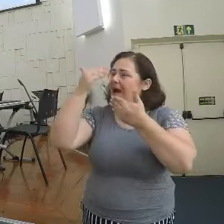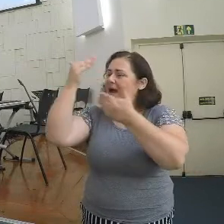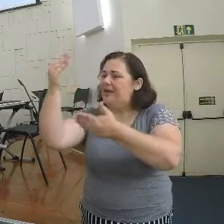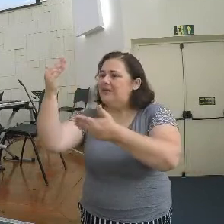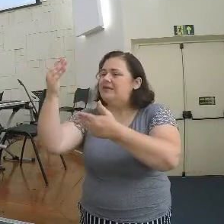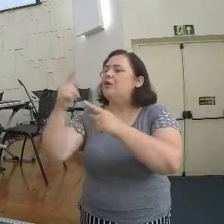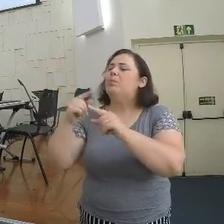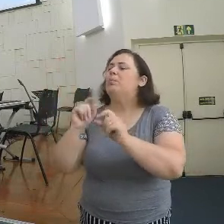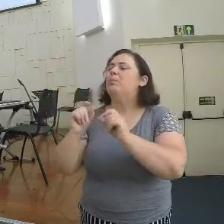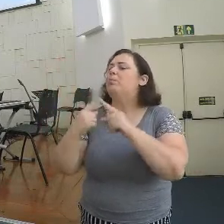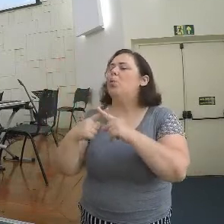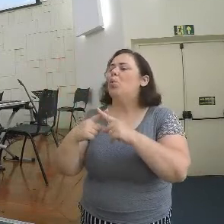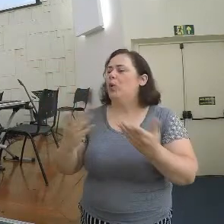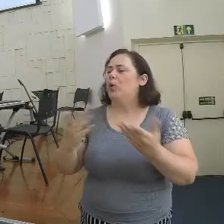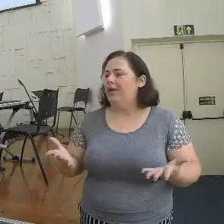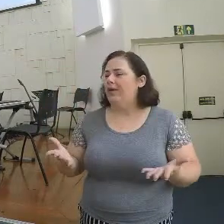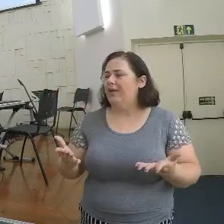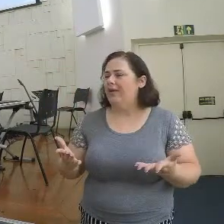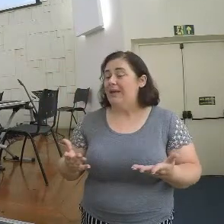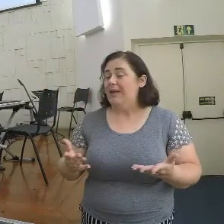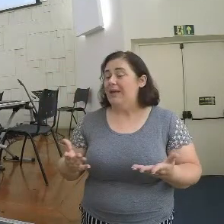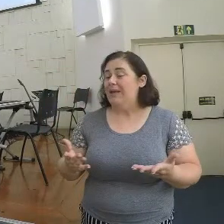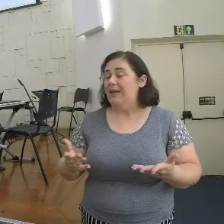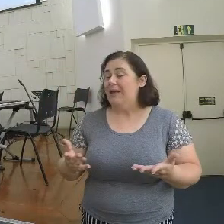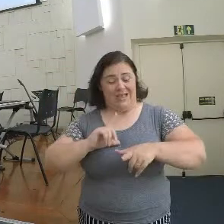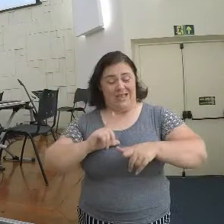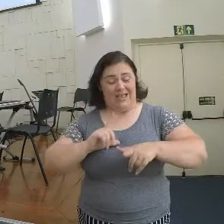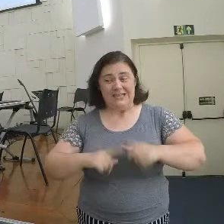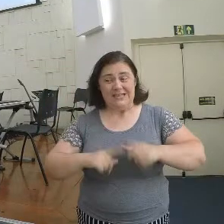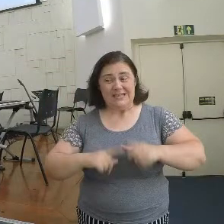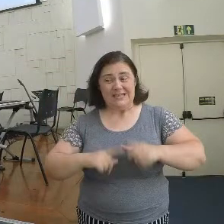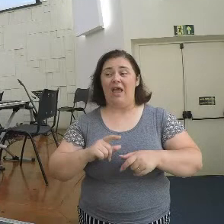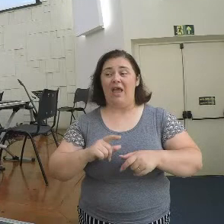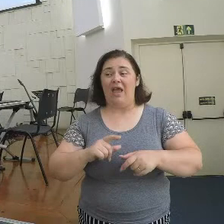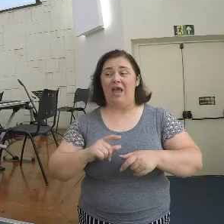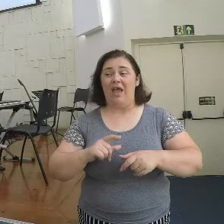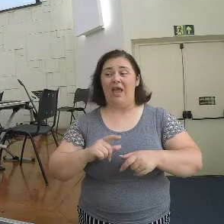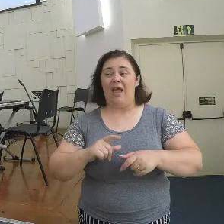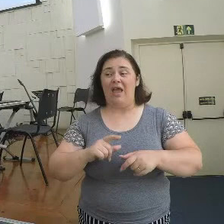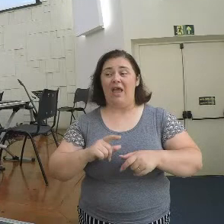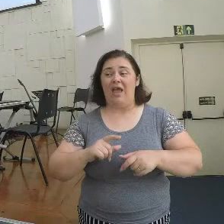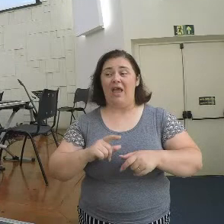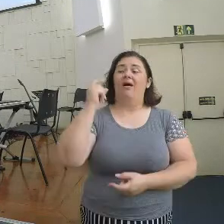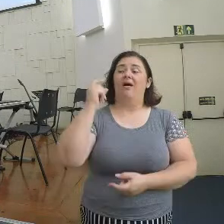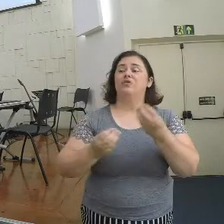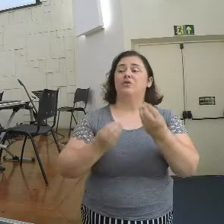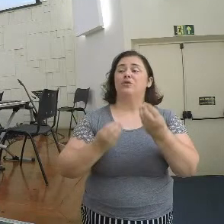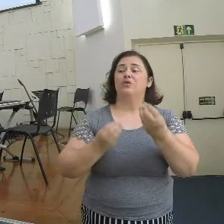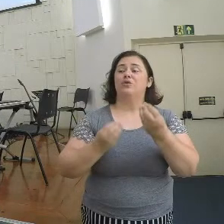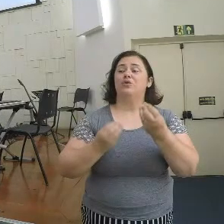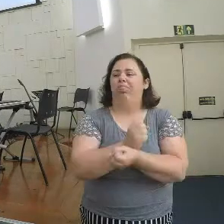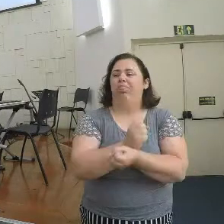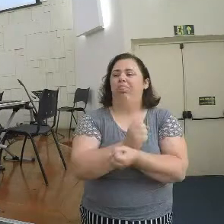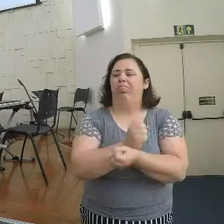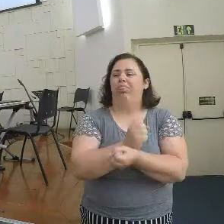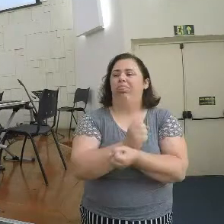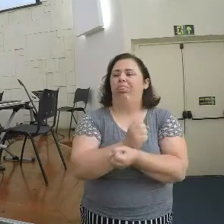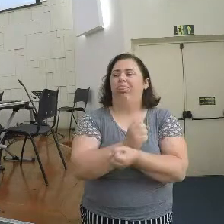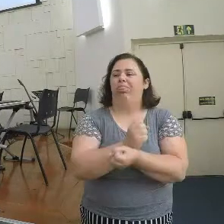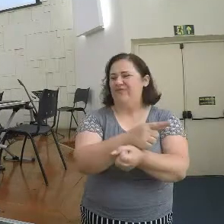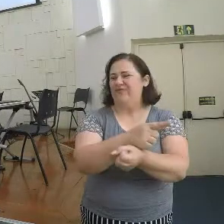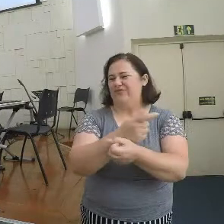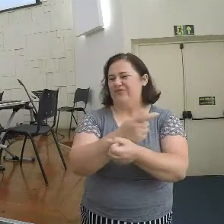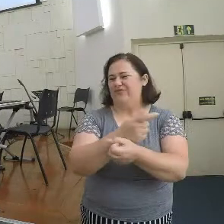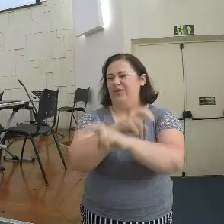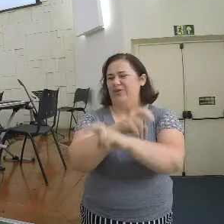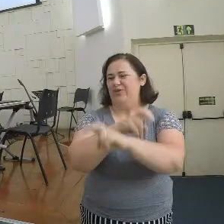sua história. Israel foi chamado por Deus a ser e viver aquilo que não era. O texto